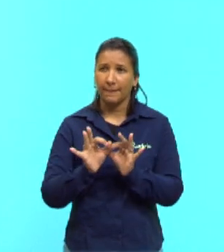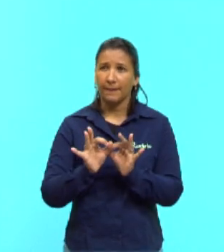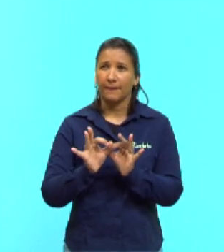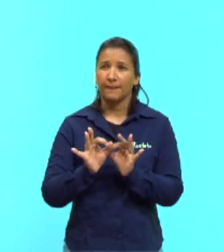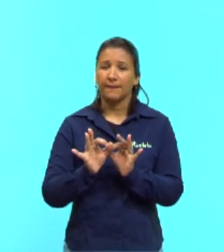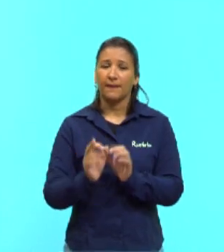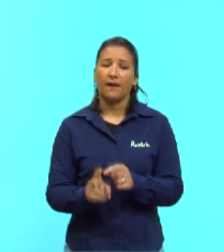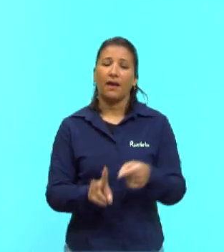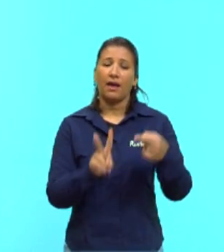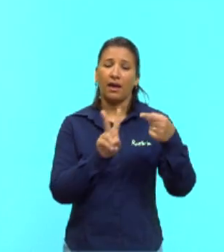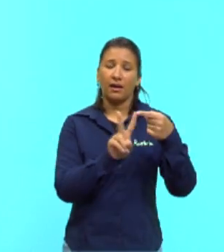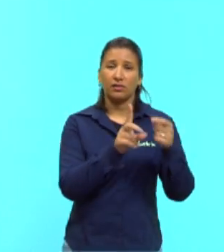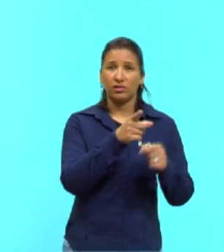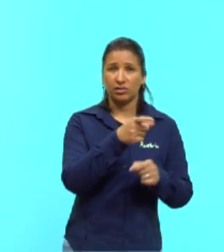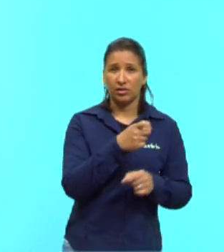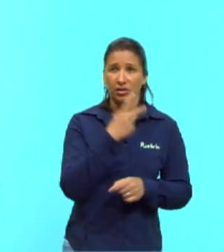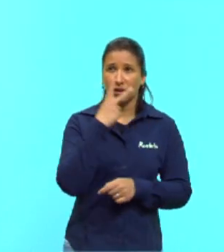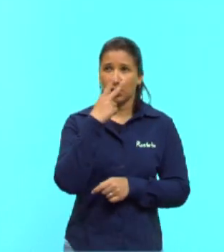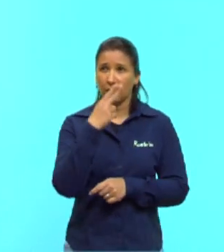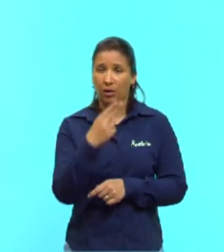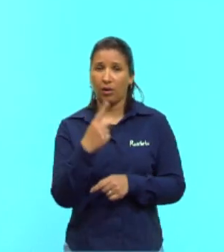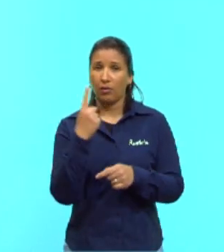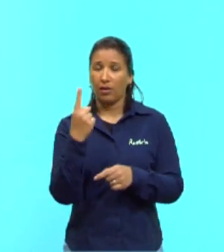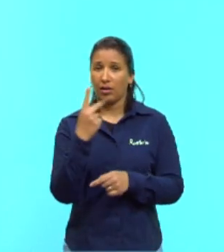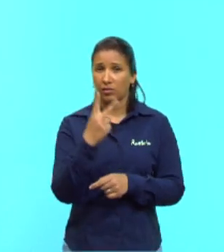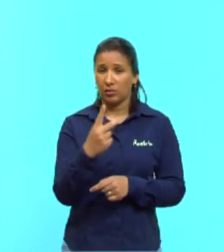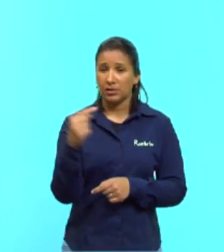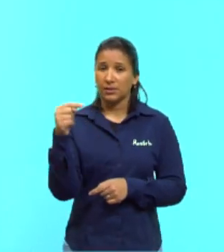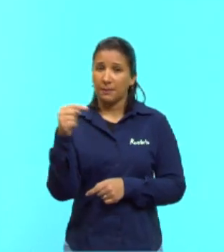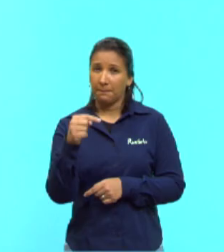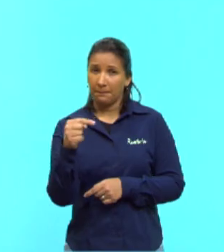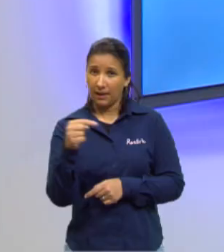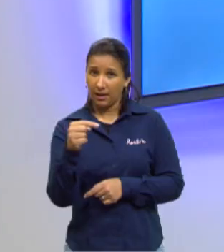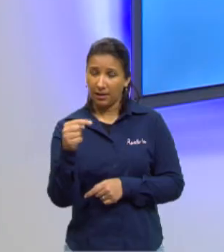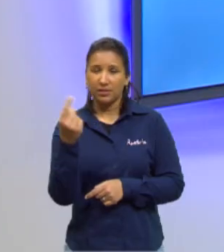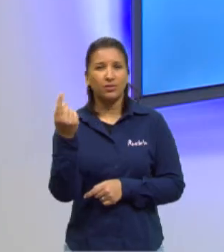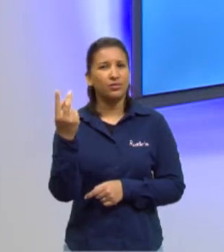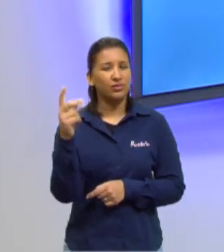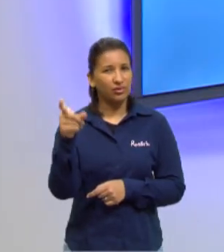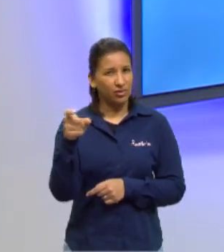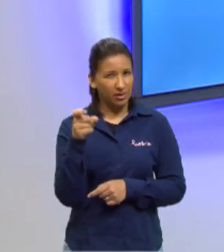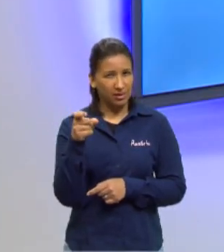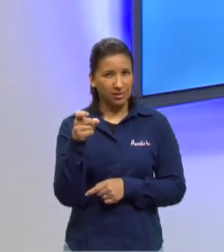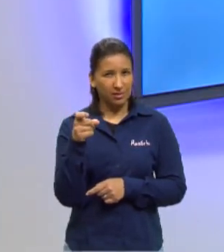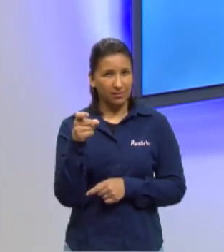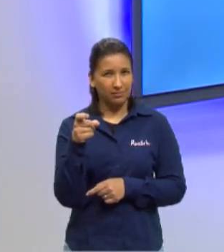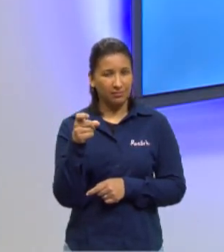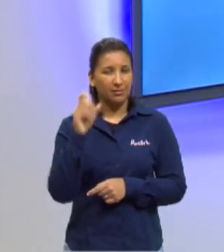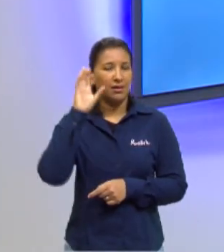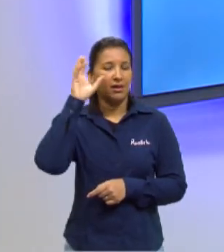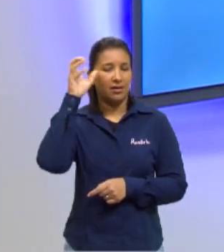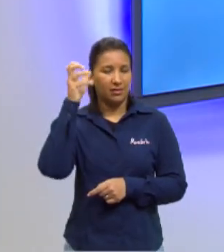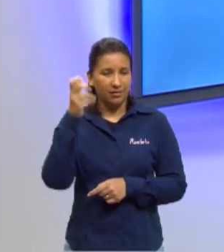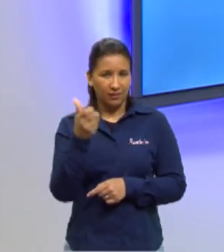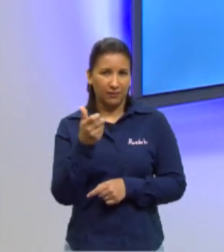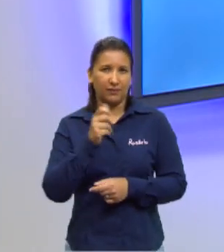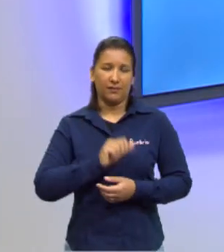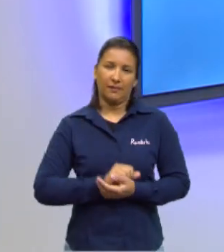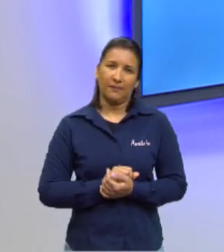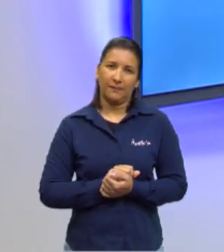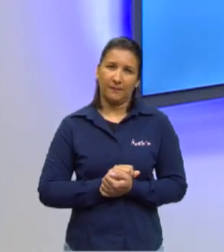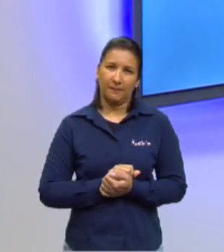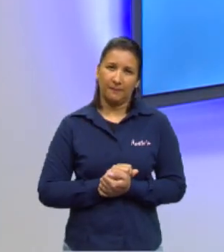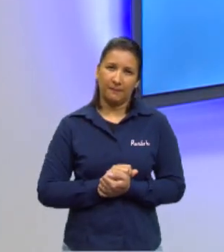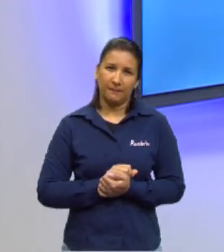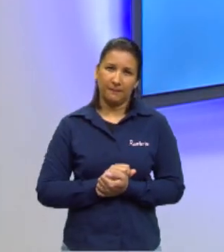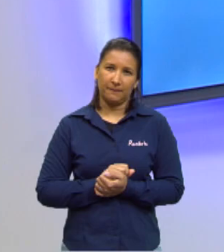fique raiz de x igual a 12 menos x. E aí sim se resolver a situação.